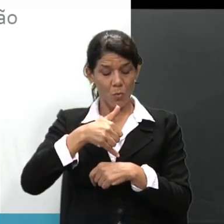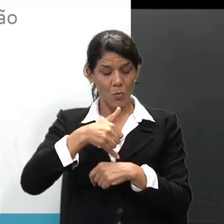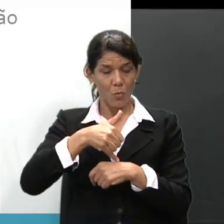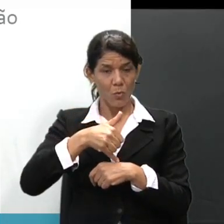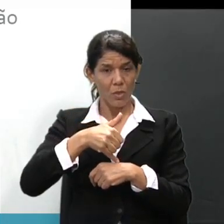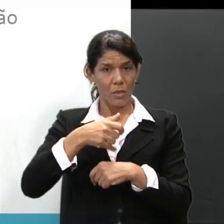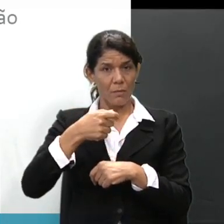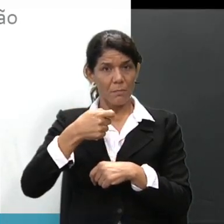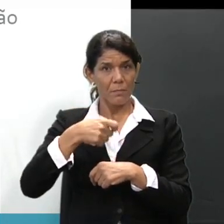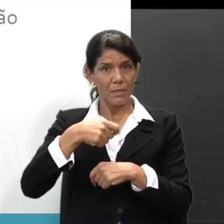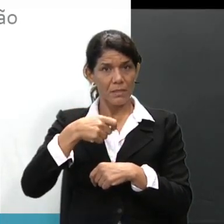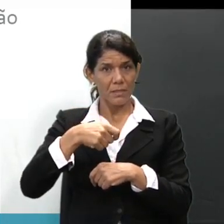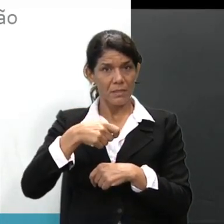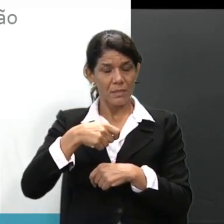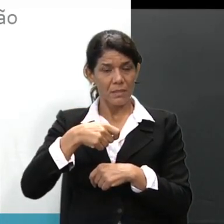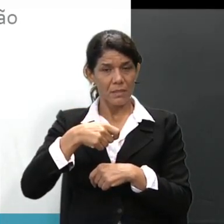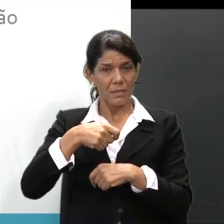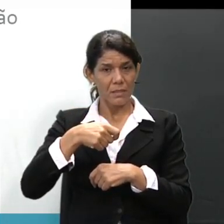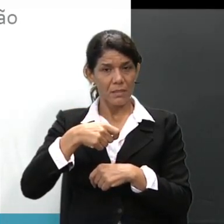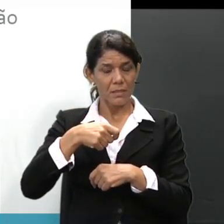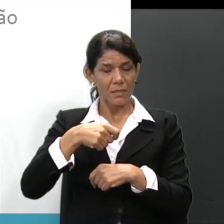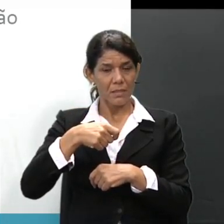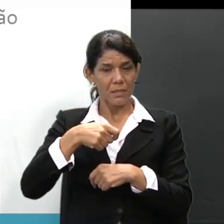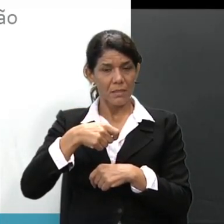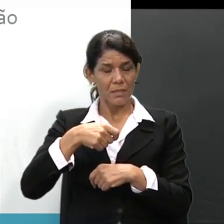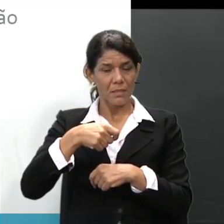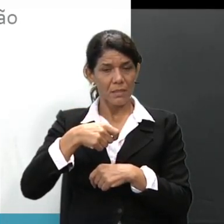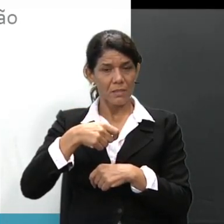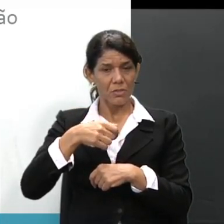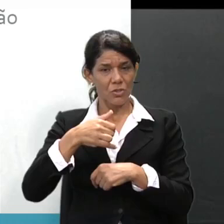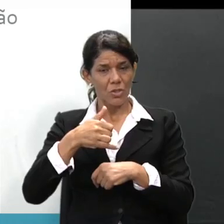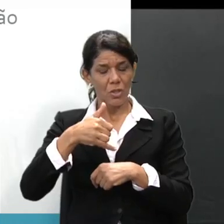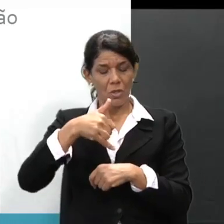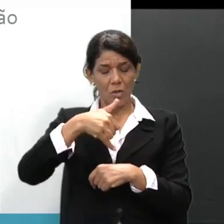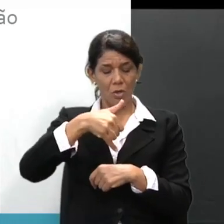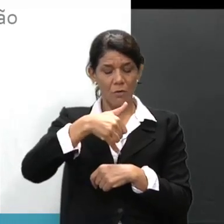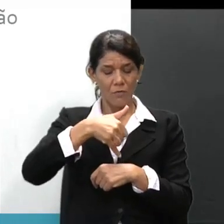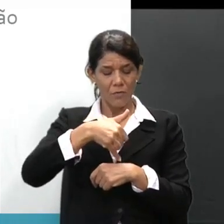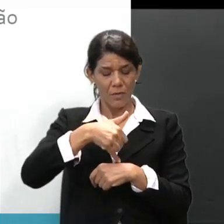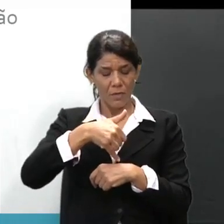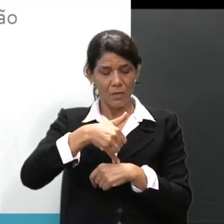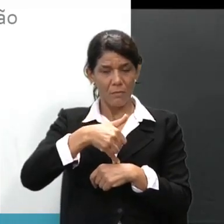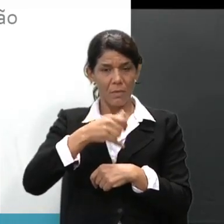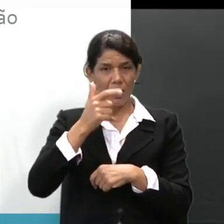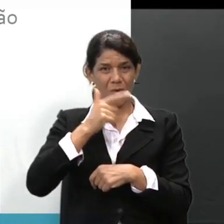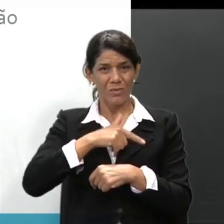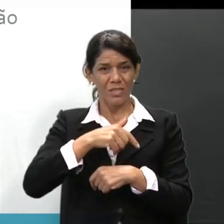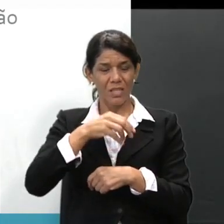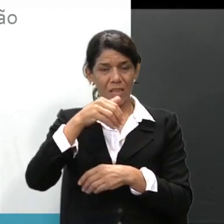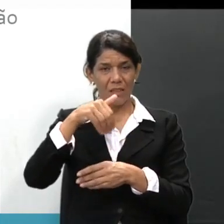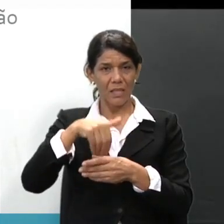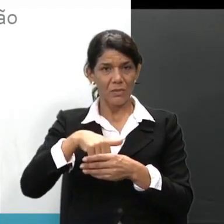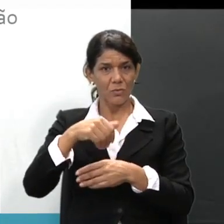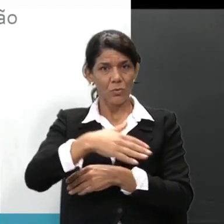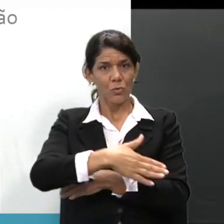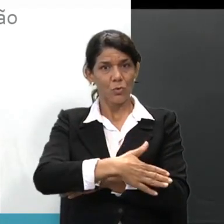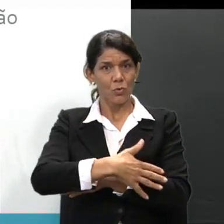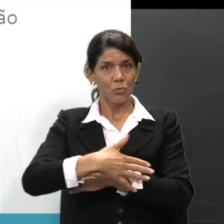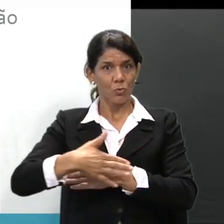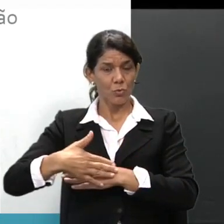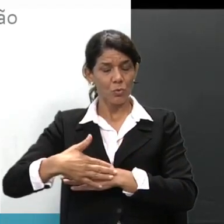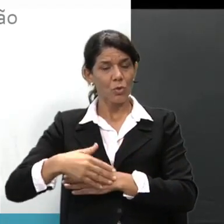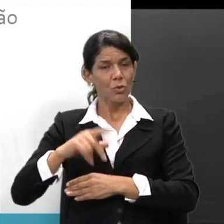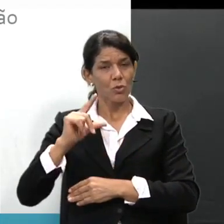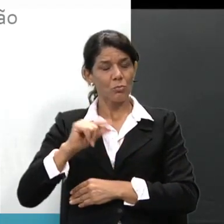seringa devem estar a um ângulo de 90 graus para atingir o músculo, reduzindo, então,